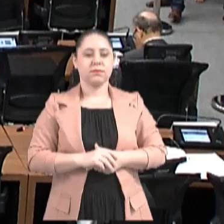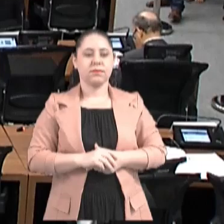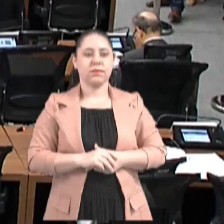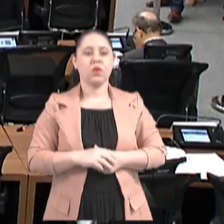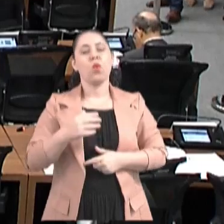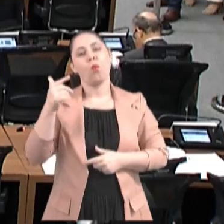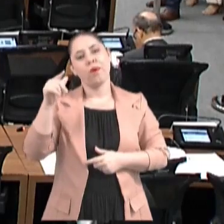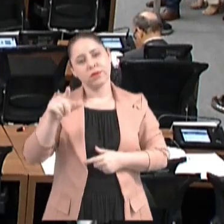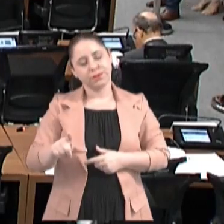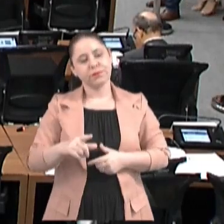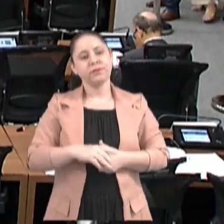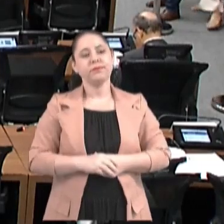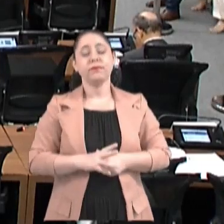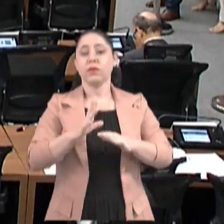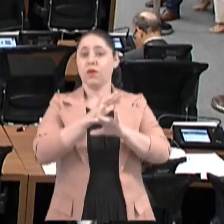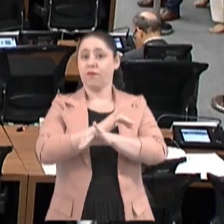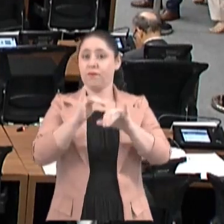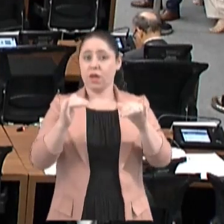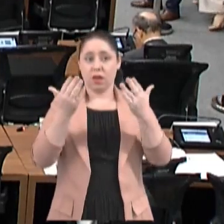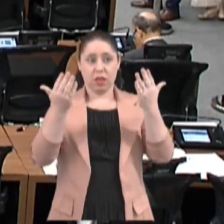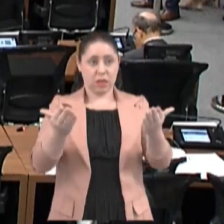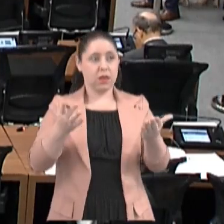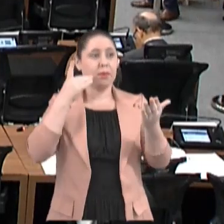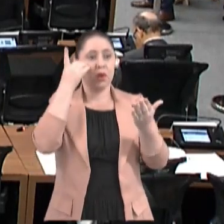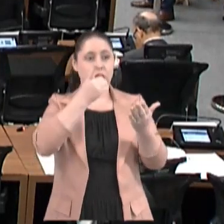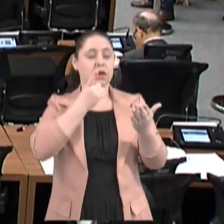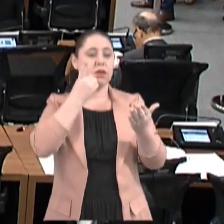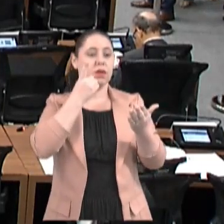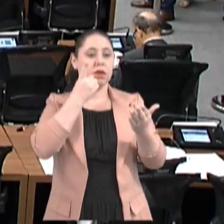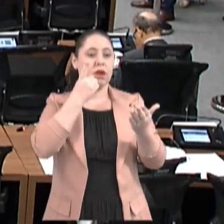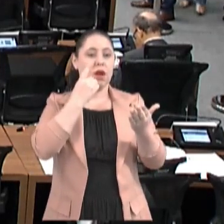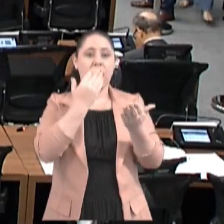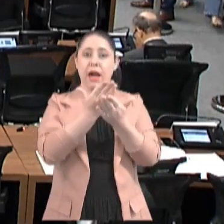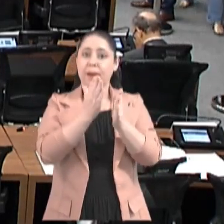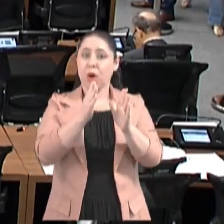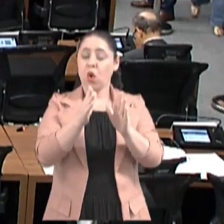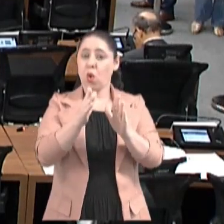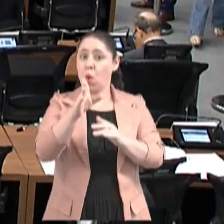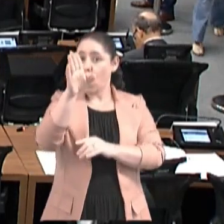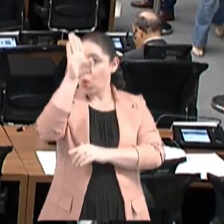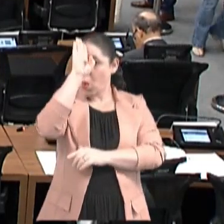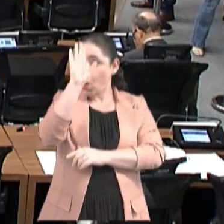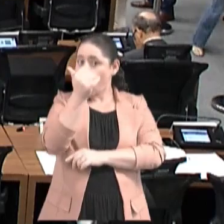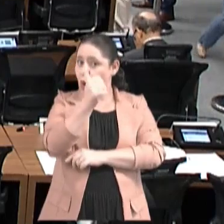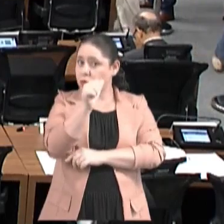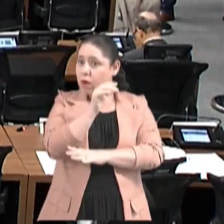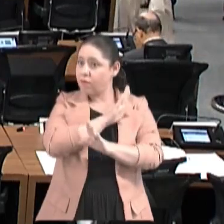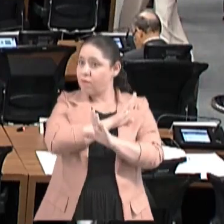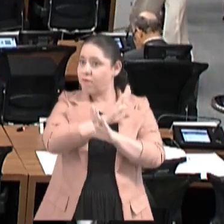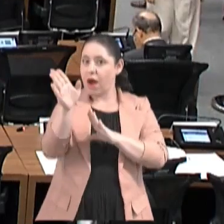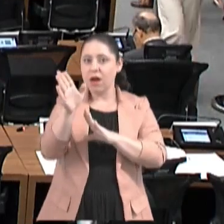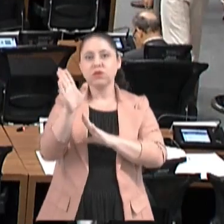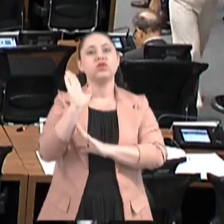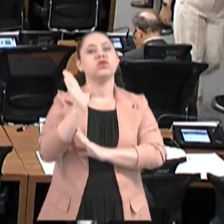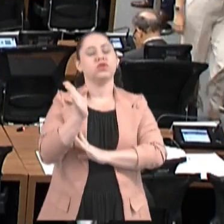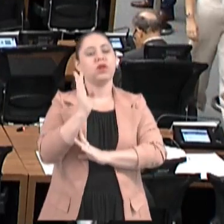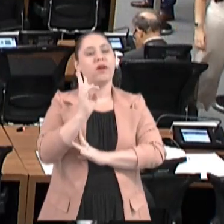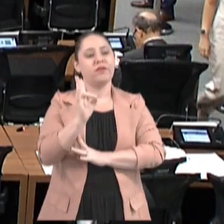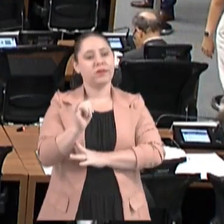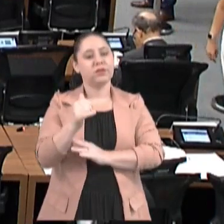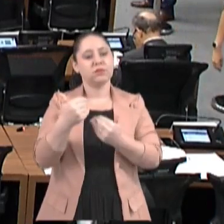Mais uma vez, comunicar aos senhores deputados, assim que concluir, 11 horas, a gente já vai para